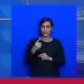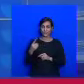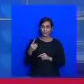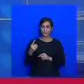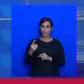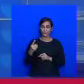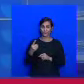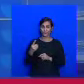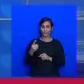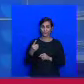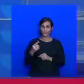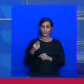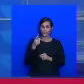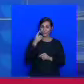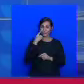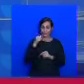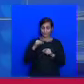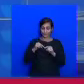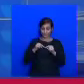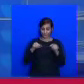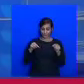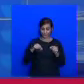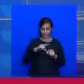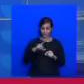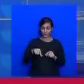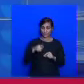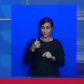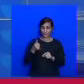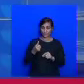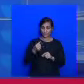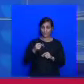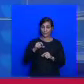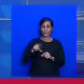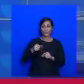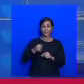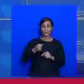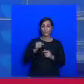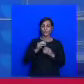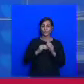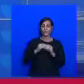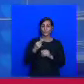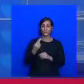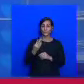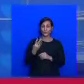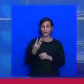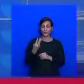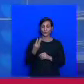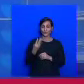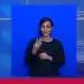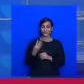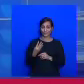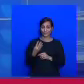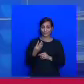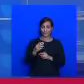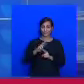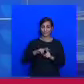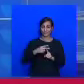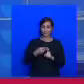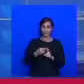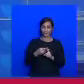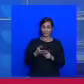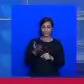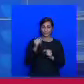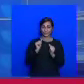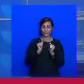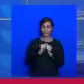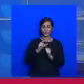41 hora de conferir as seis dezenas sorteadas no concurso 2434 da Dupla